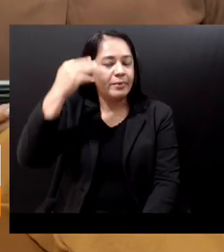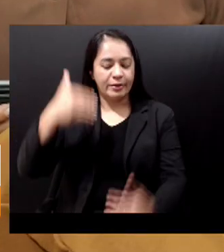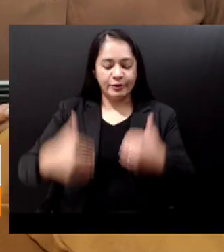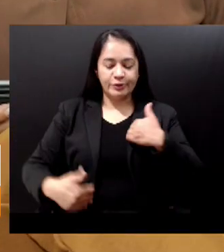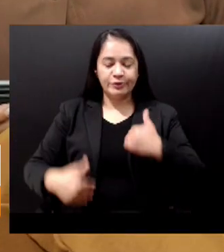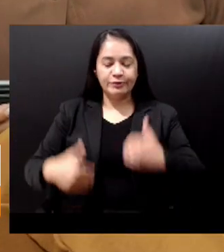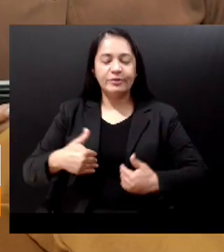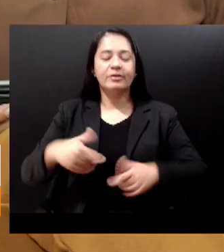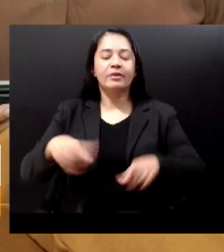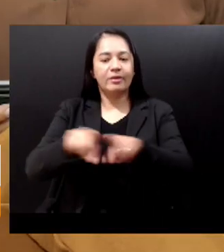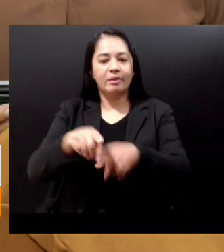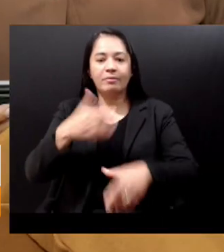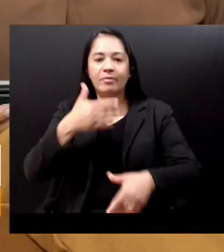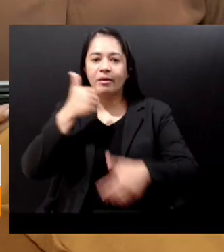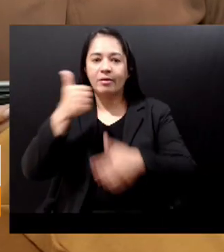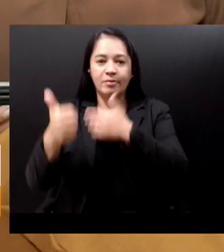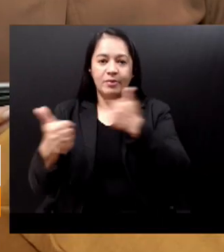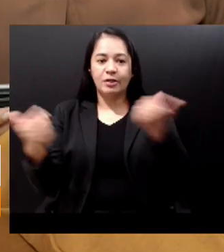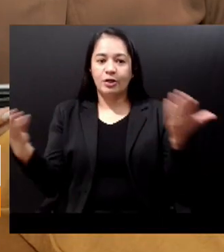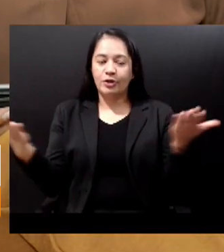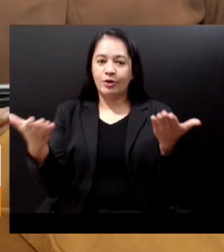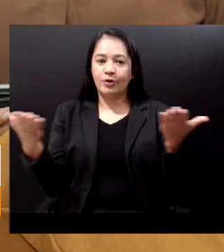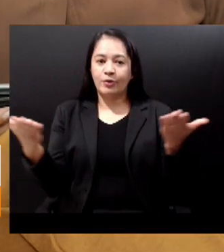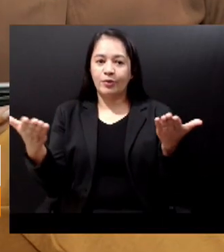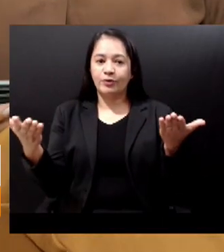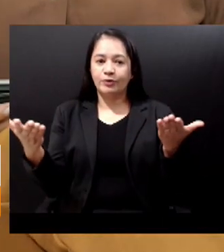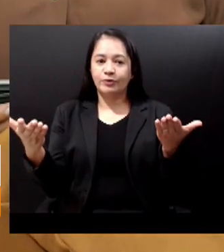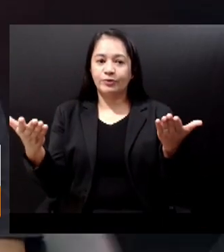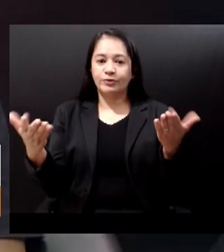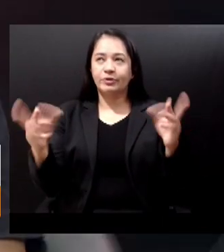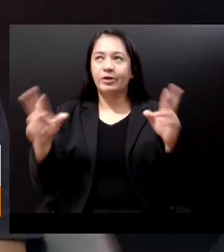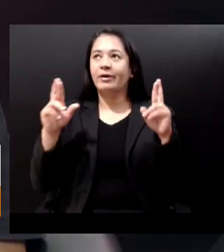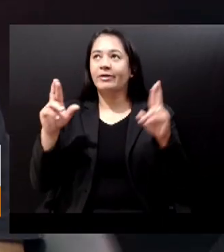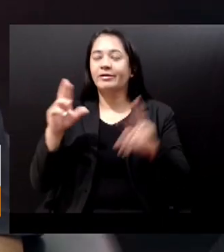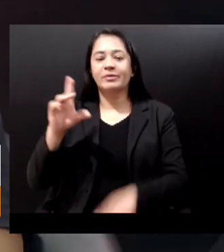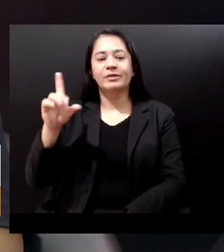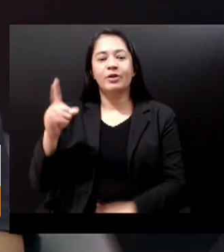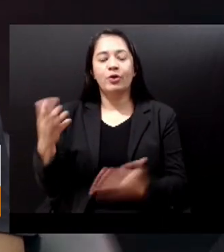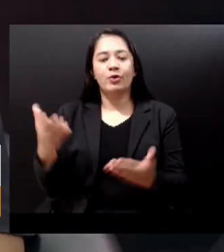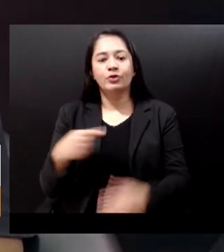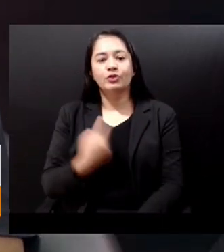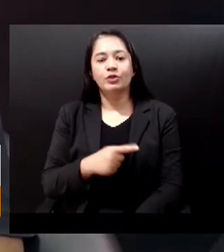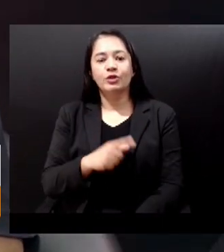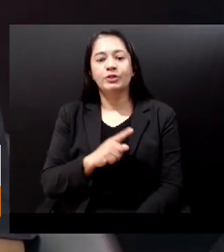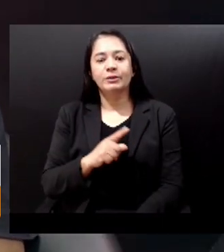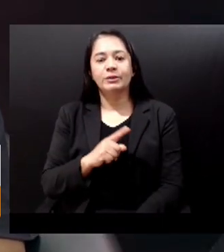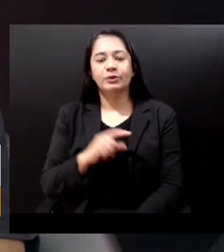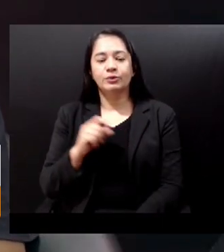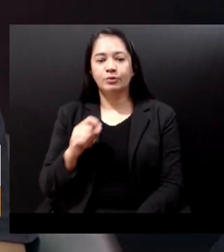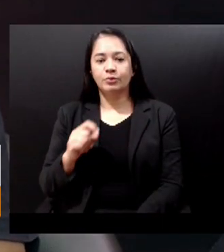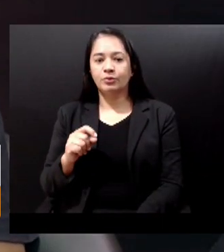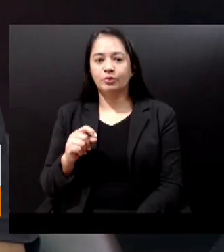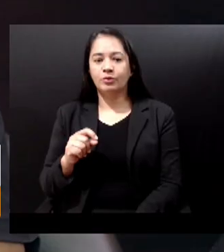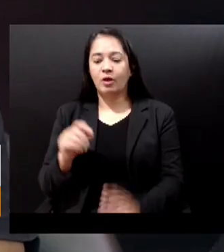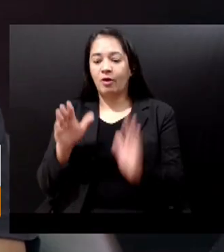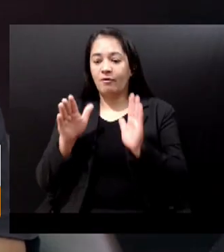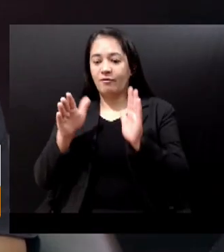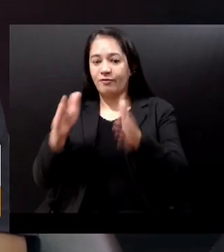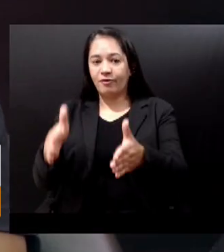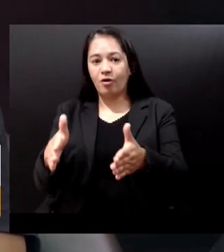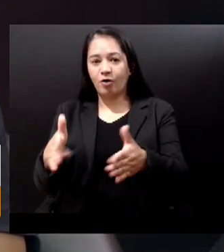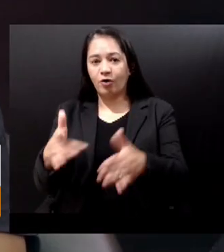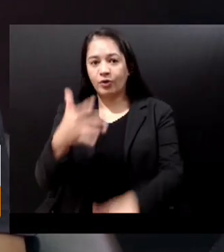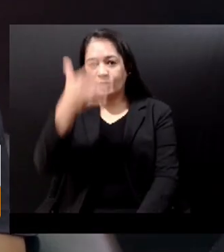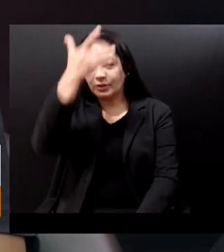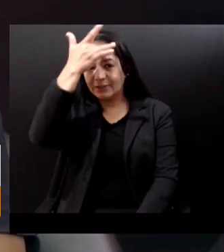gente, ainda bem que isso está sendo levantado, hoje a gente tem um foco muito em cima da saúde mental.